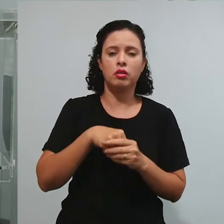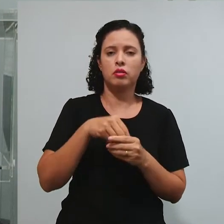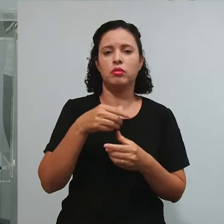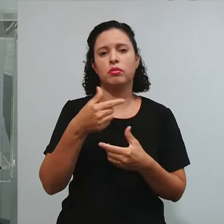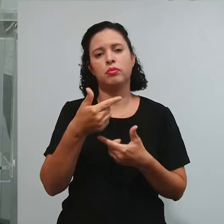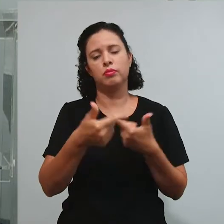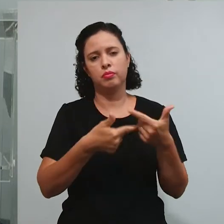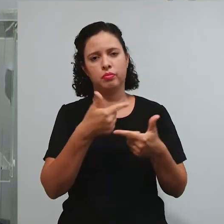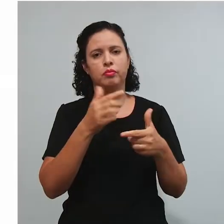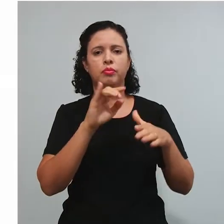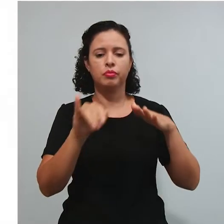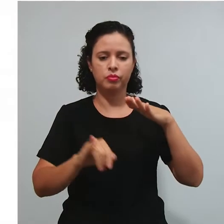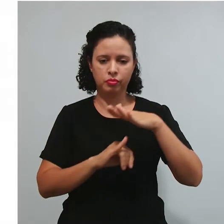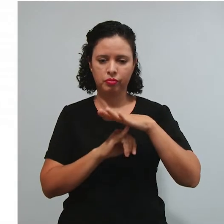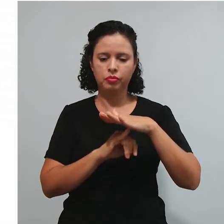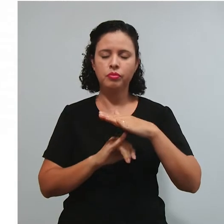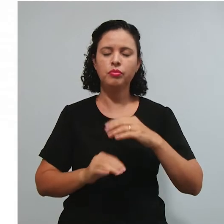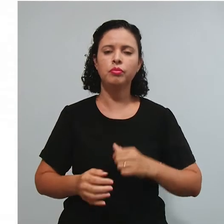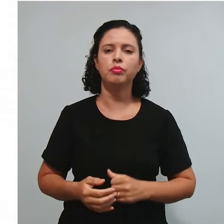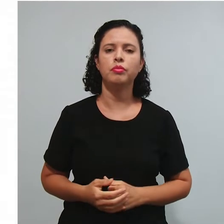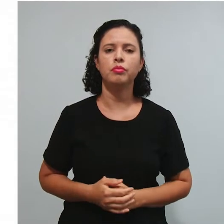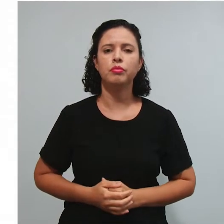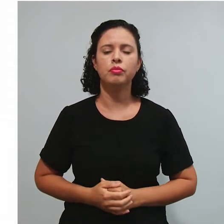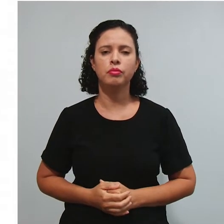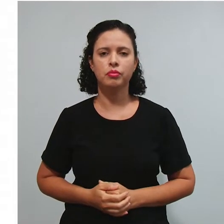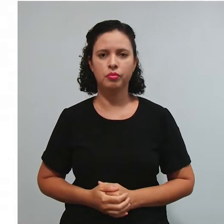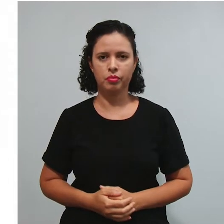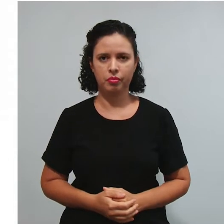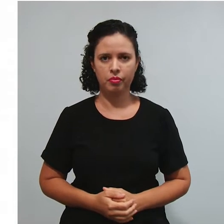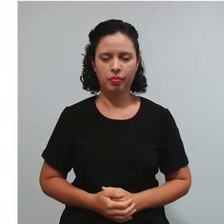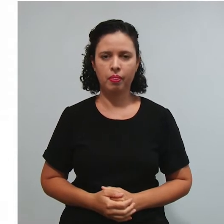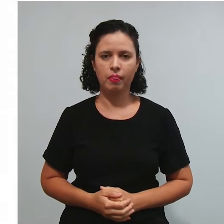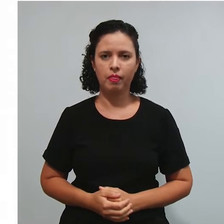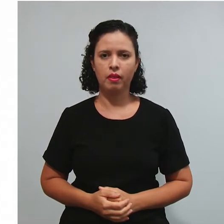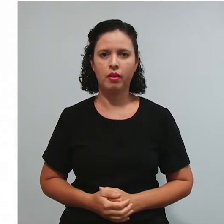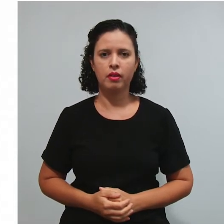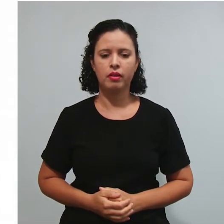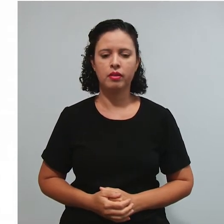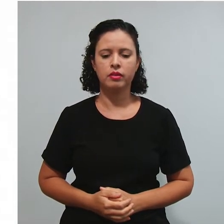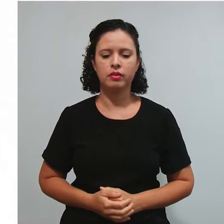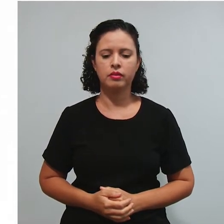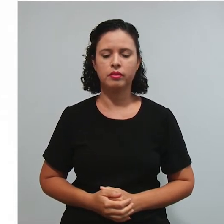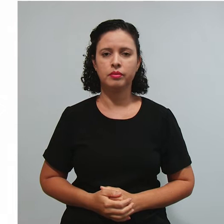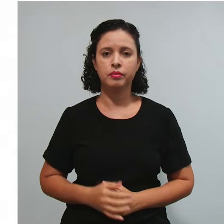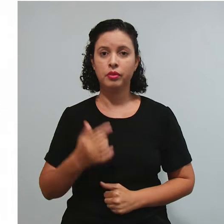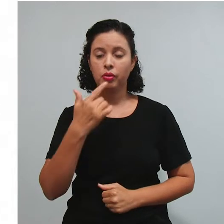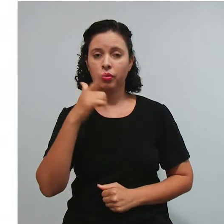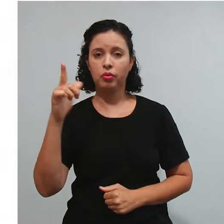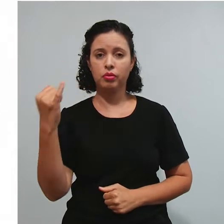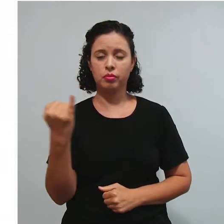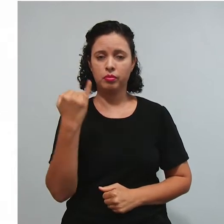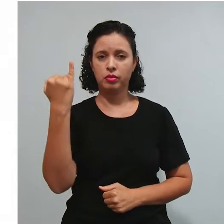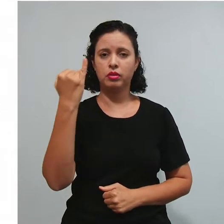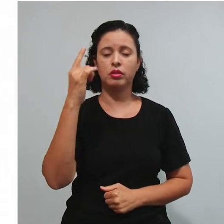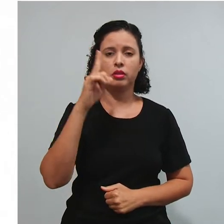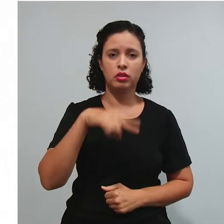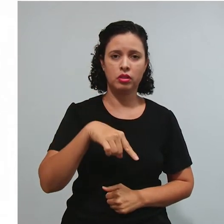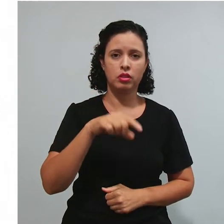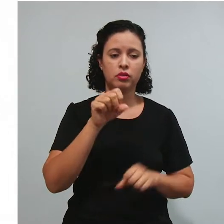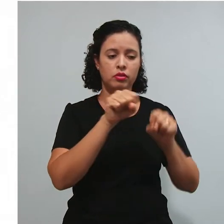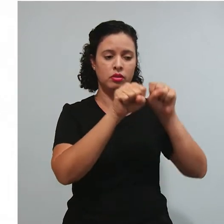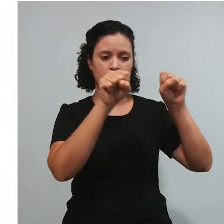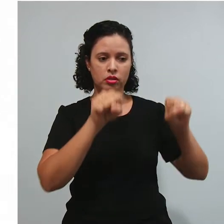organização. Uma outra coisa importante de se falar é o sistema de comunicação.